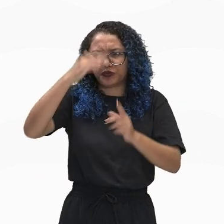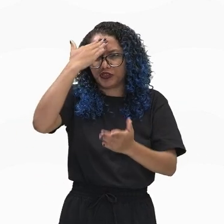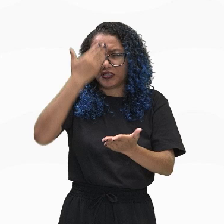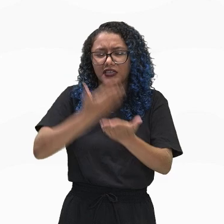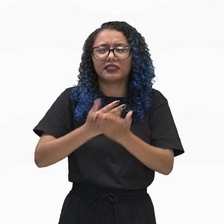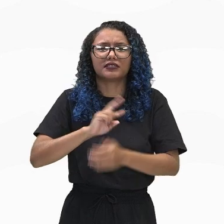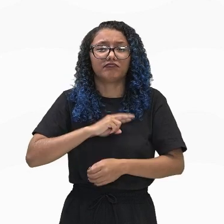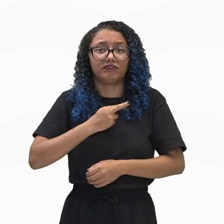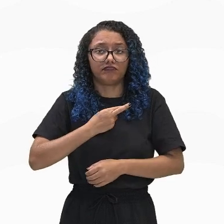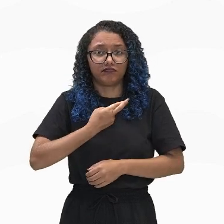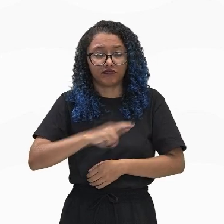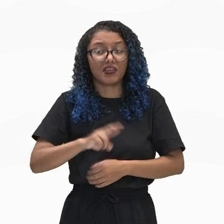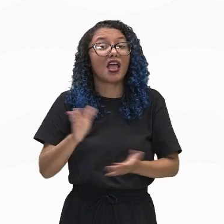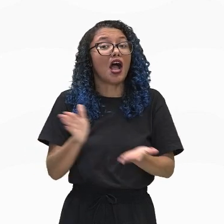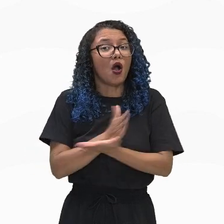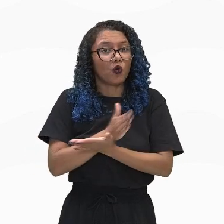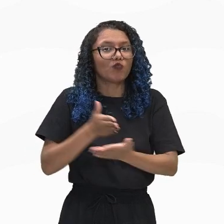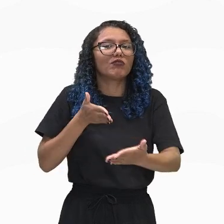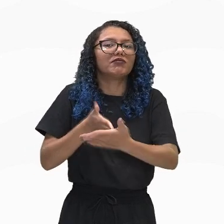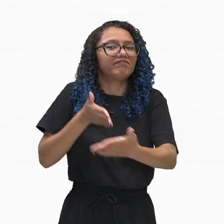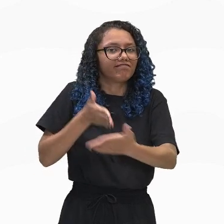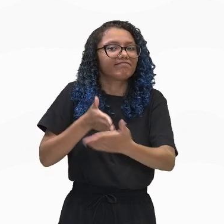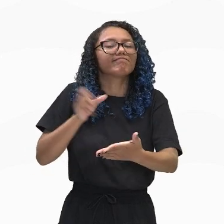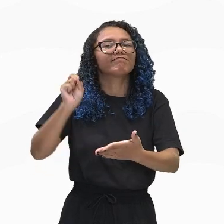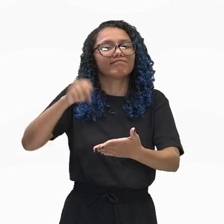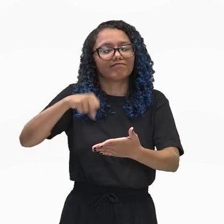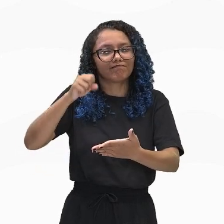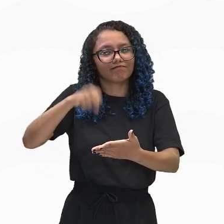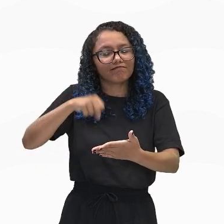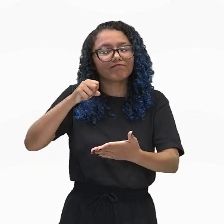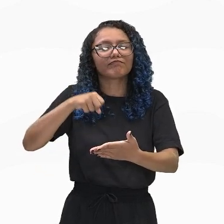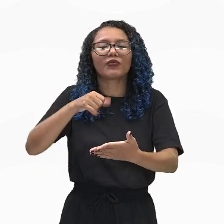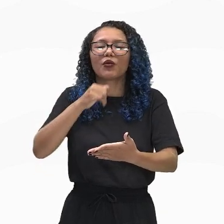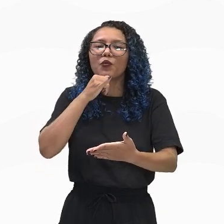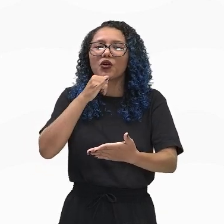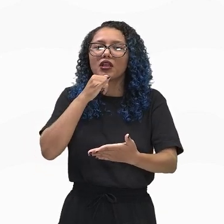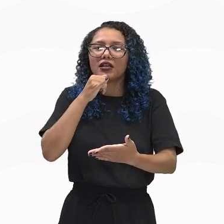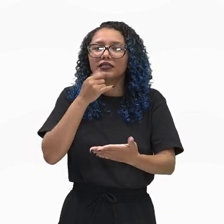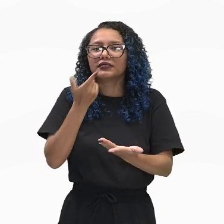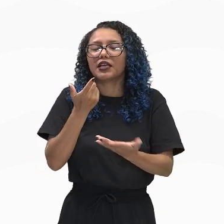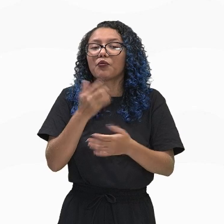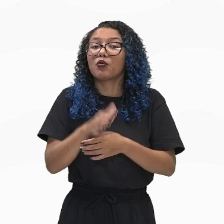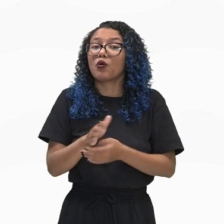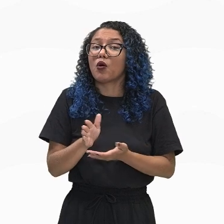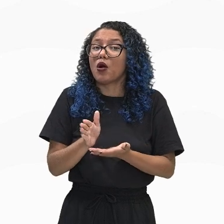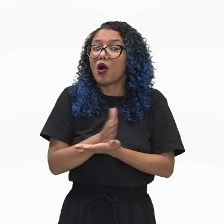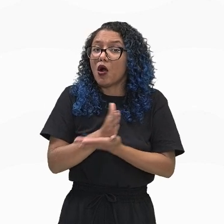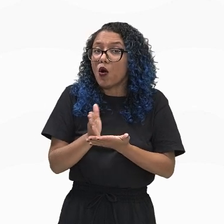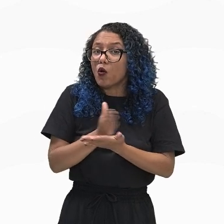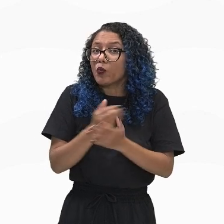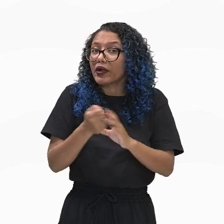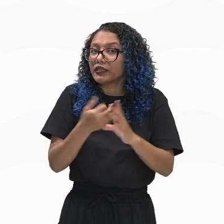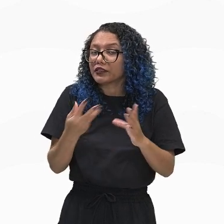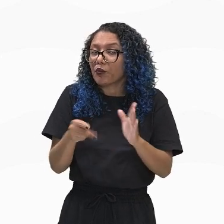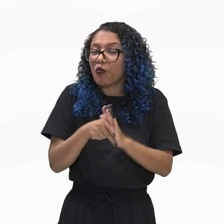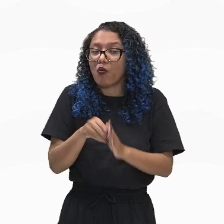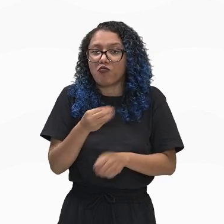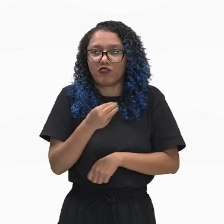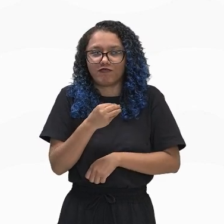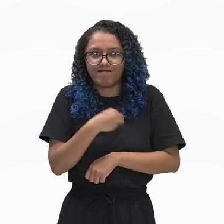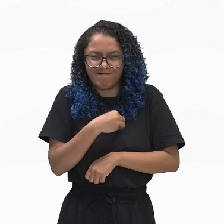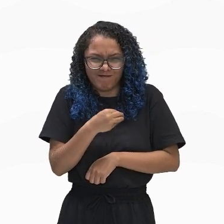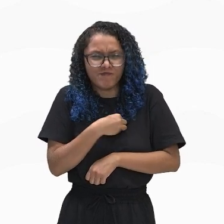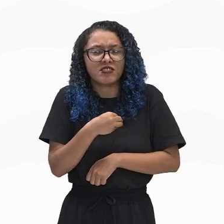algumas delas são limitantes. Você pode assumir certas ações como algo pecaminoso, e isso pode te